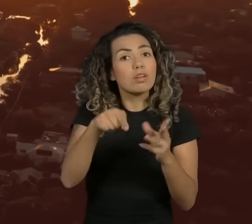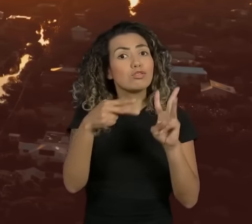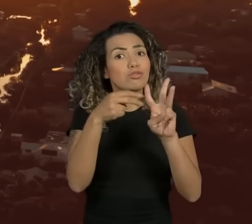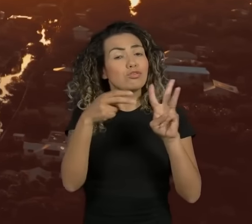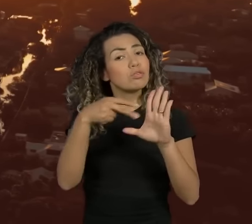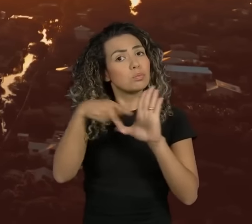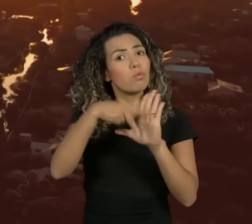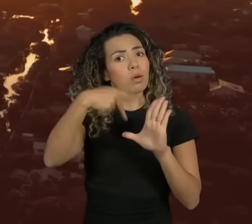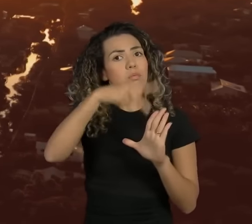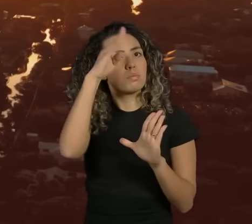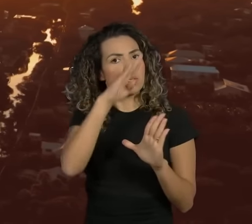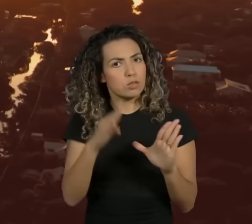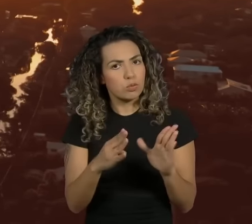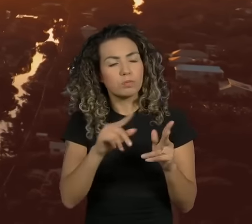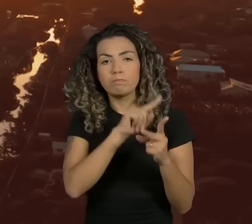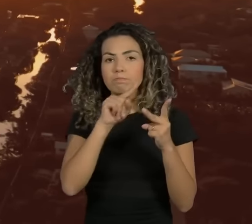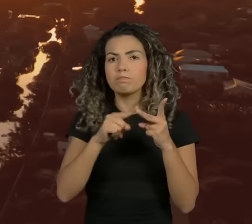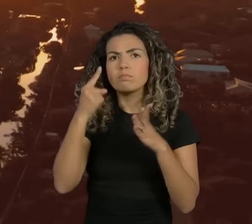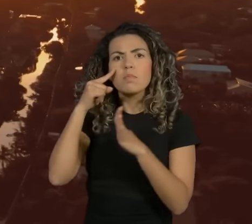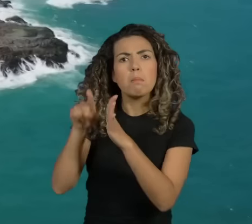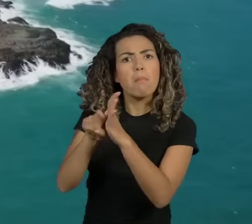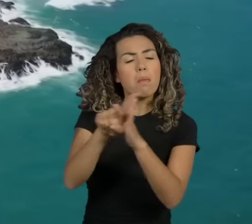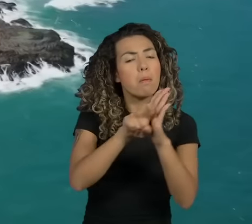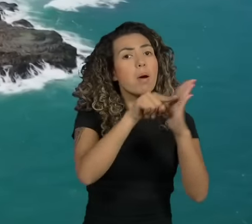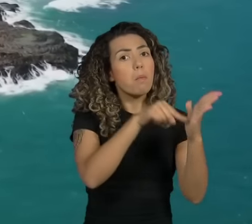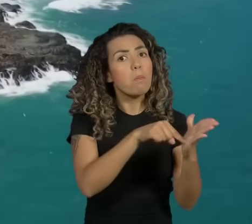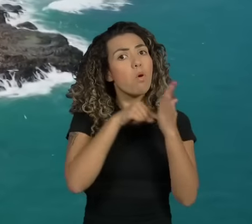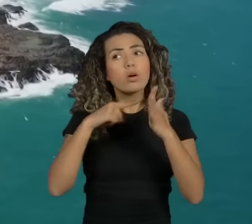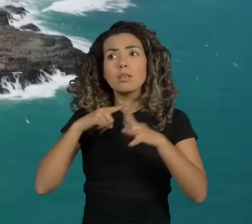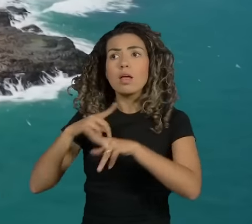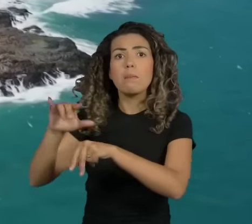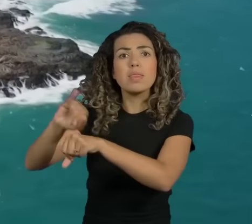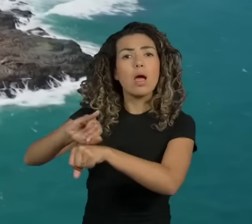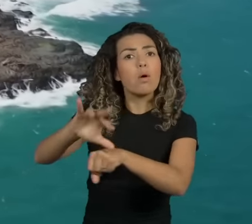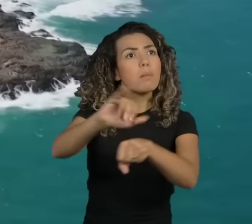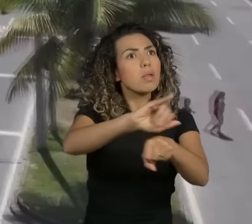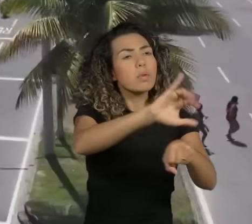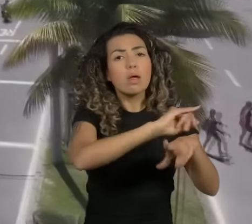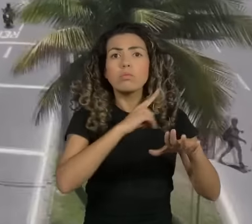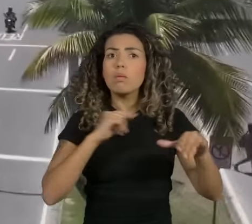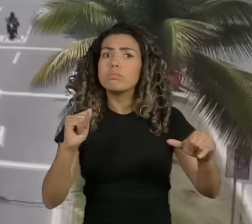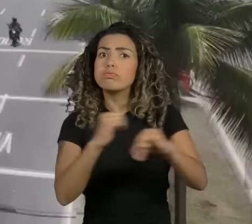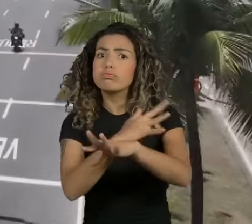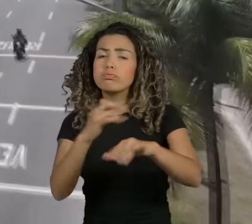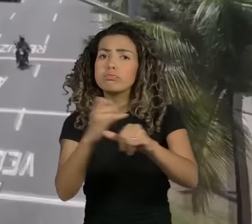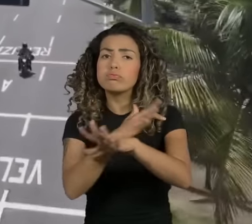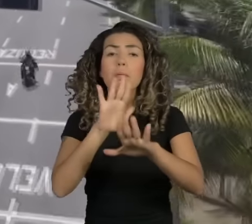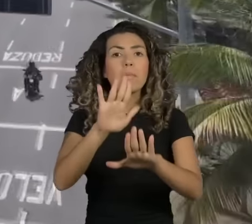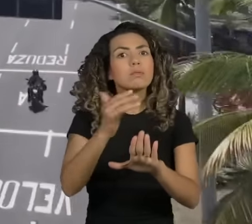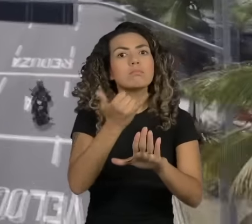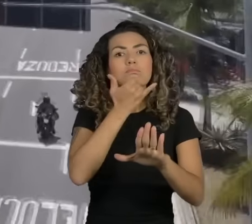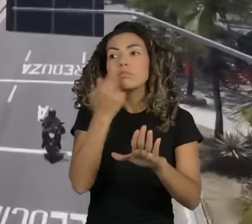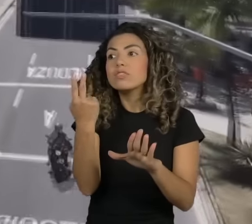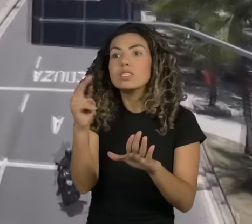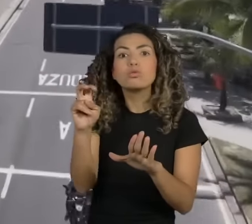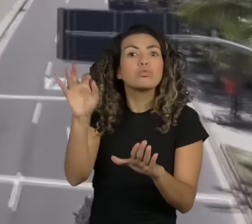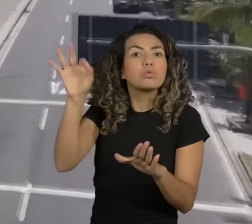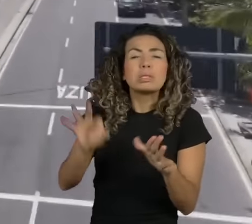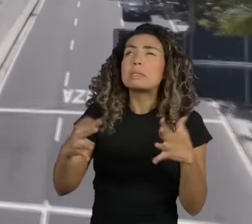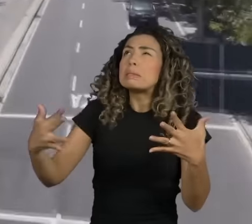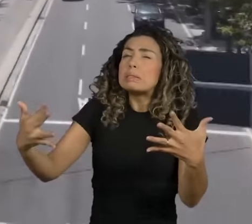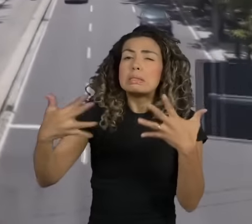Estudo alerta que 40 capitais mais populosas do mundo enfrentam 25% mais dias de calor